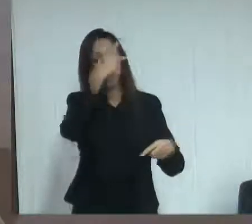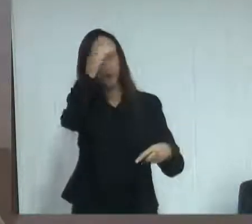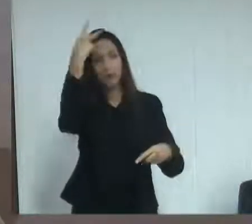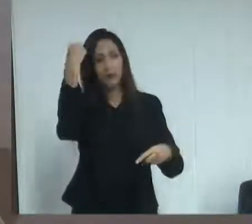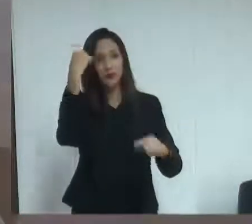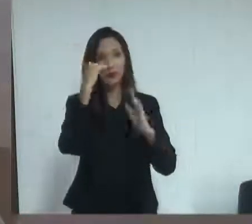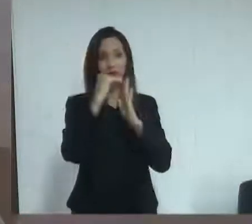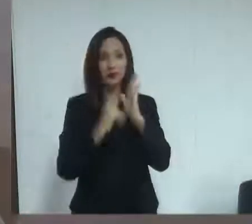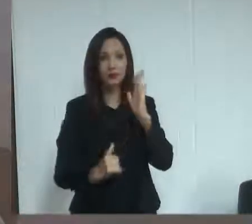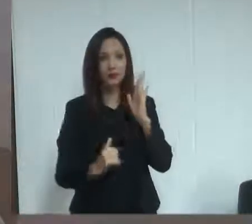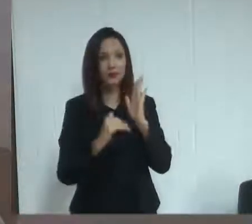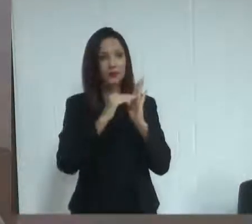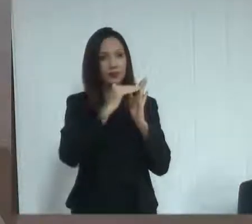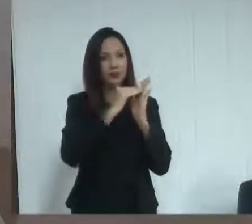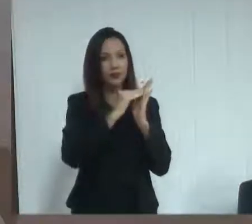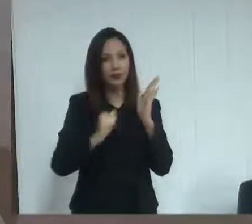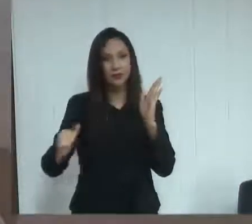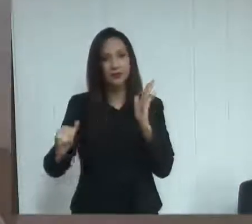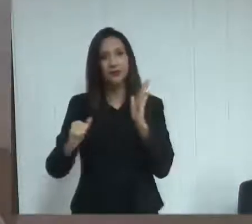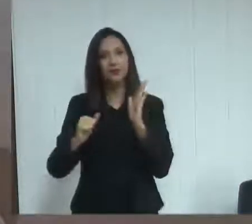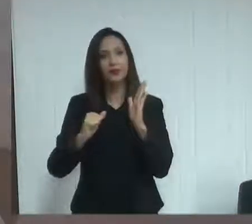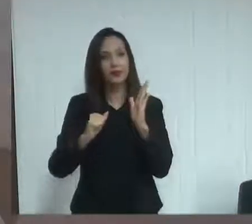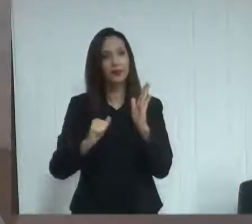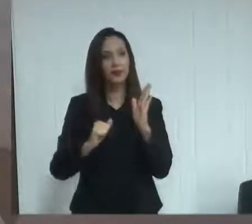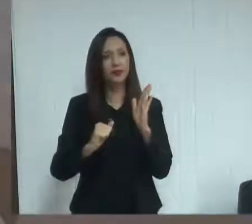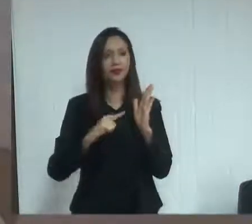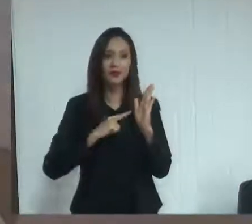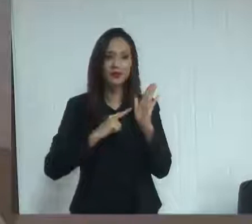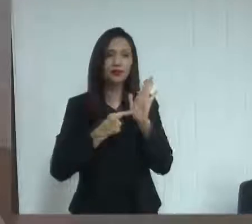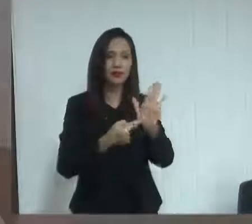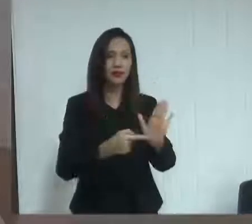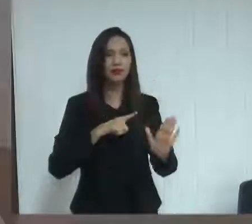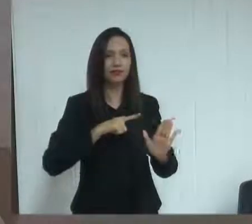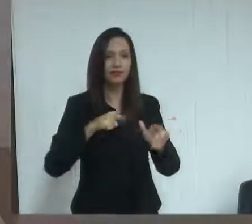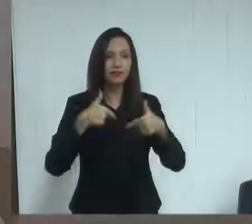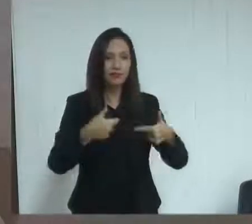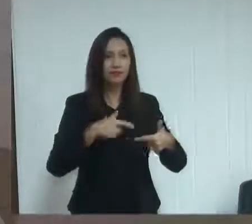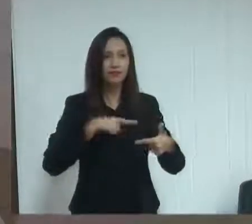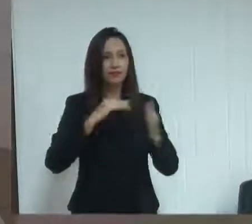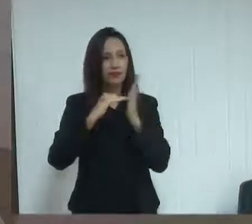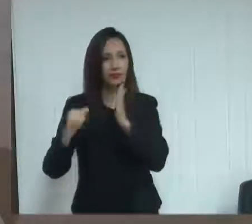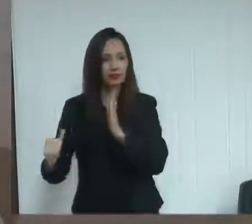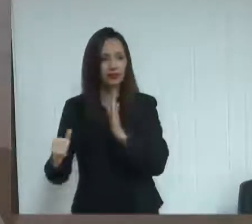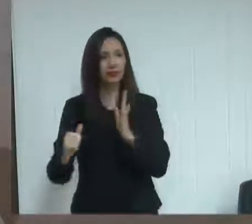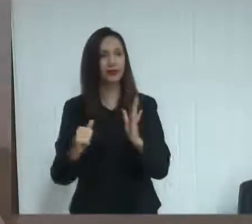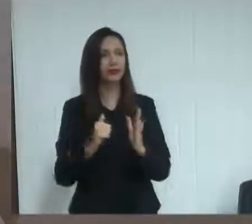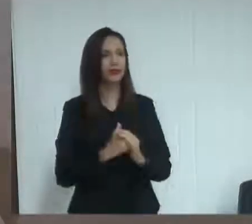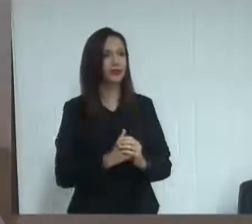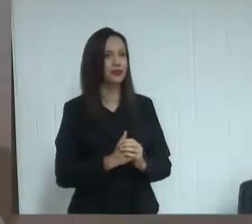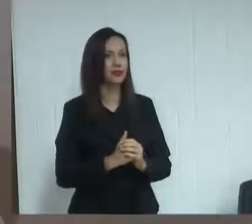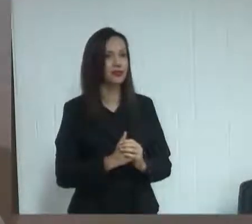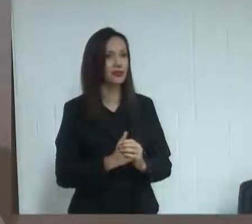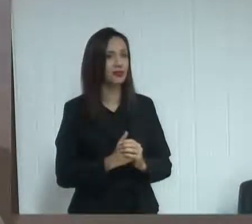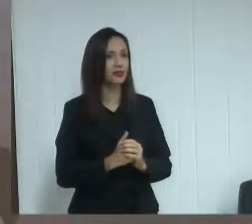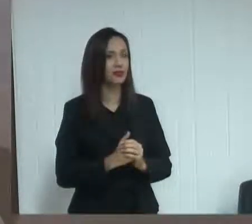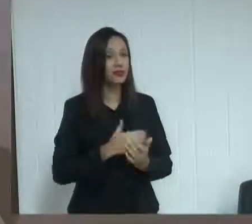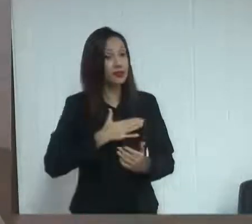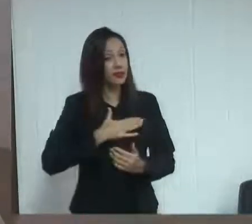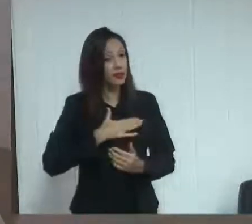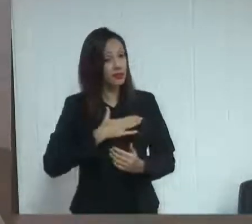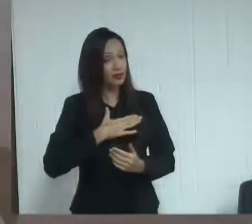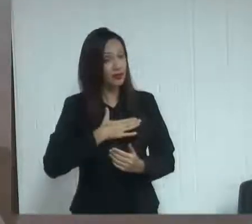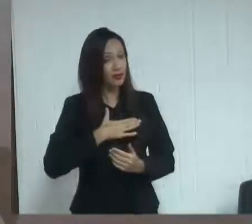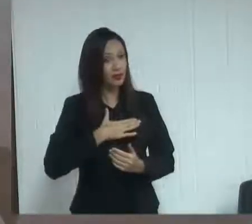prefeito retirar, né, esse projeto. E foi feito isso e foi retirado, né. E eu